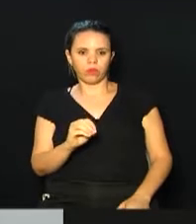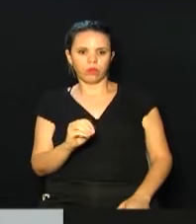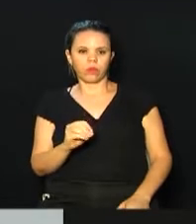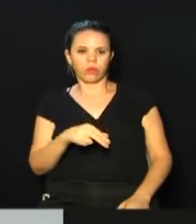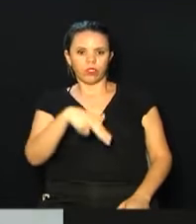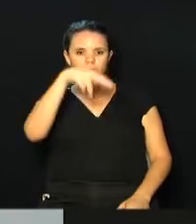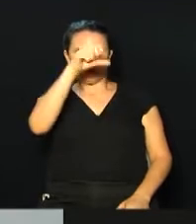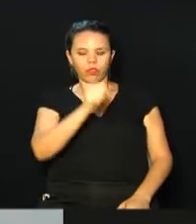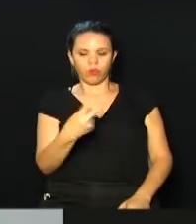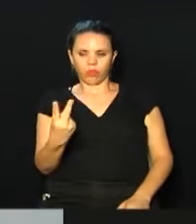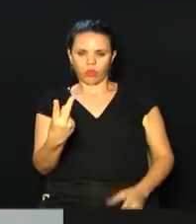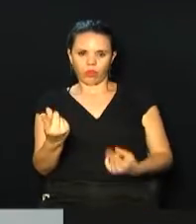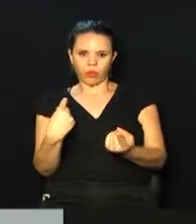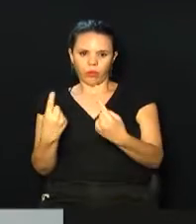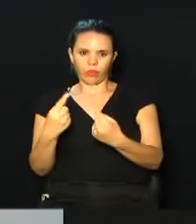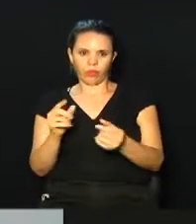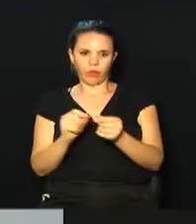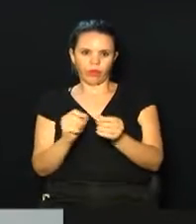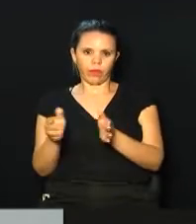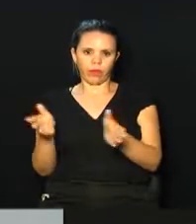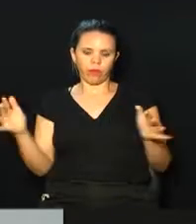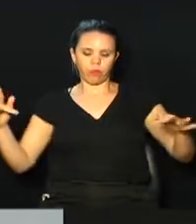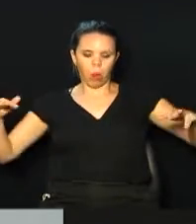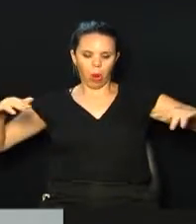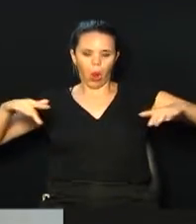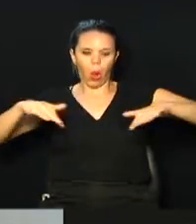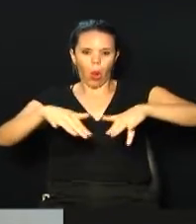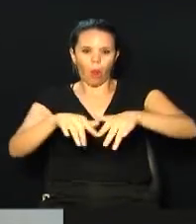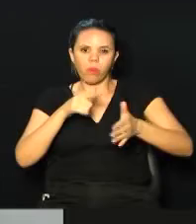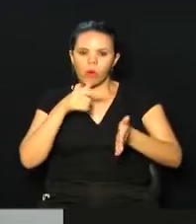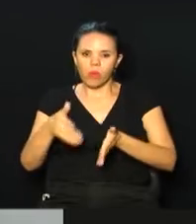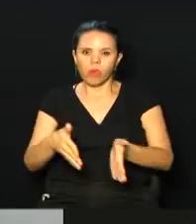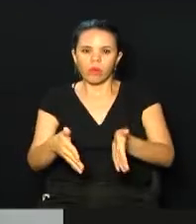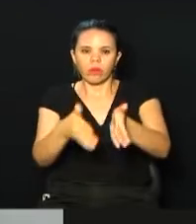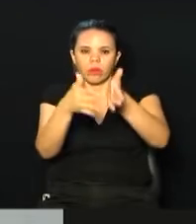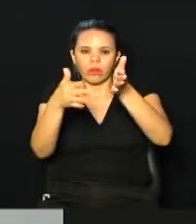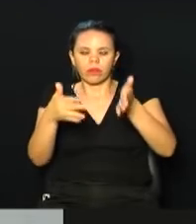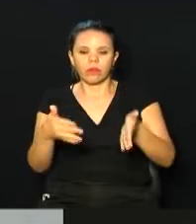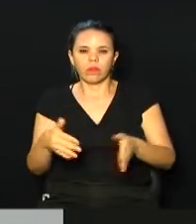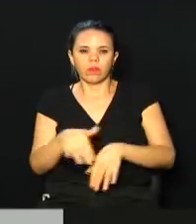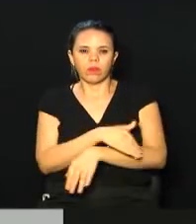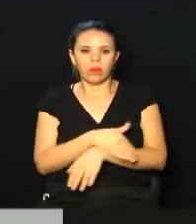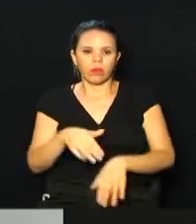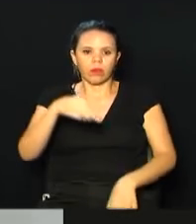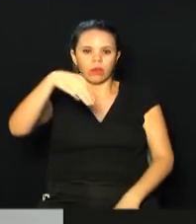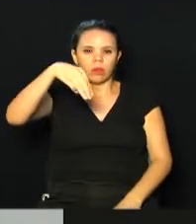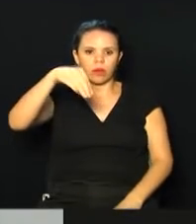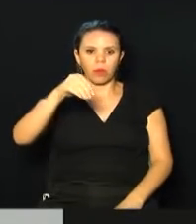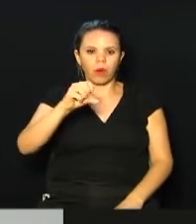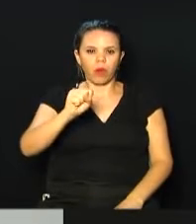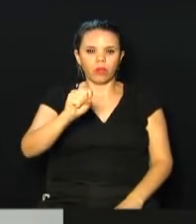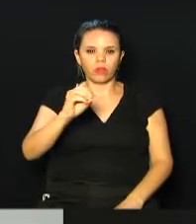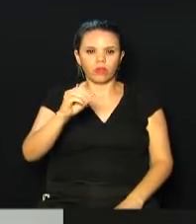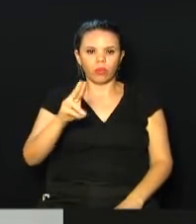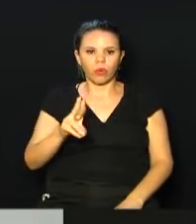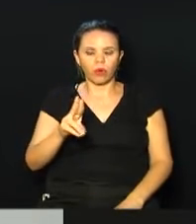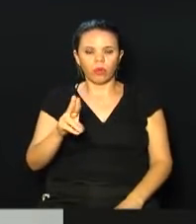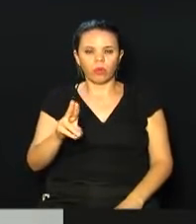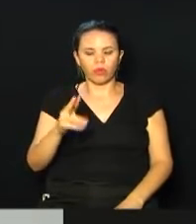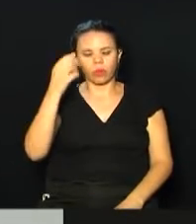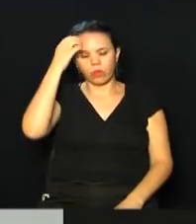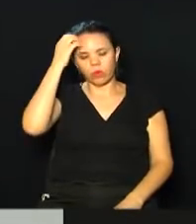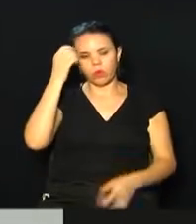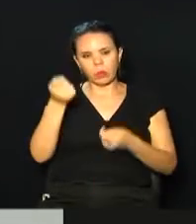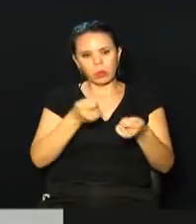feito para resolver as enchentes na Rua Moscou. Então, ele segura a